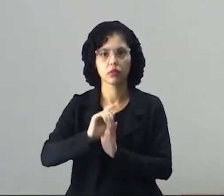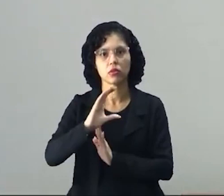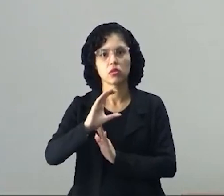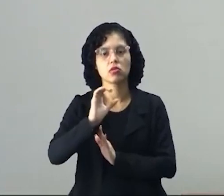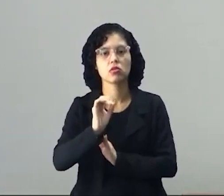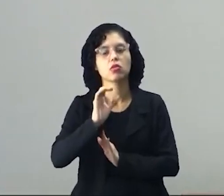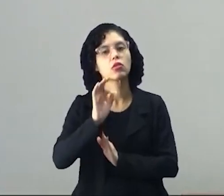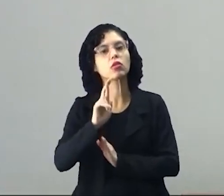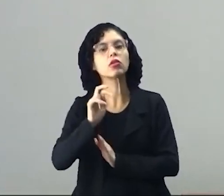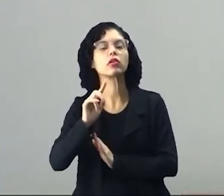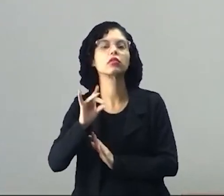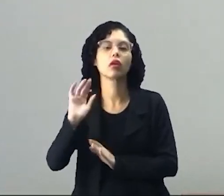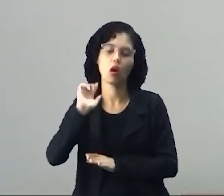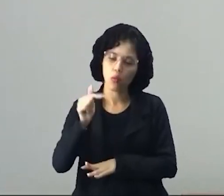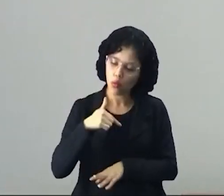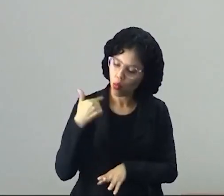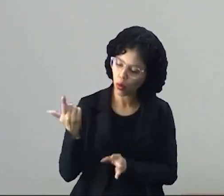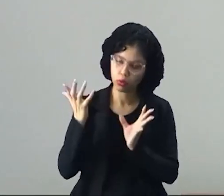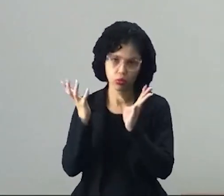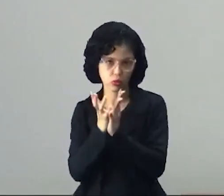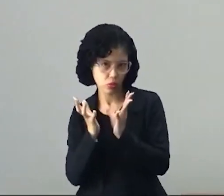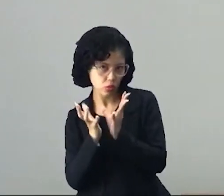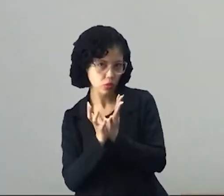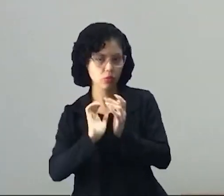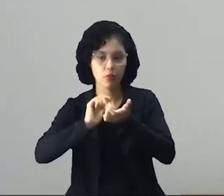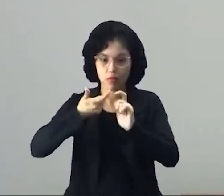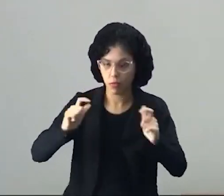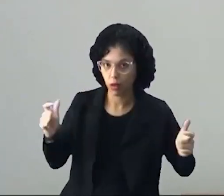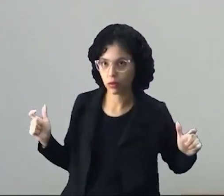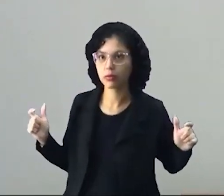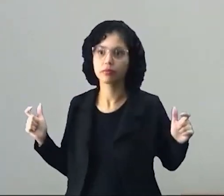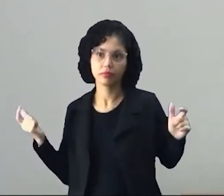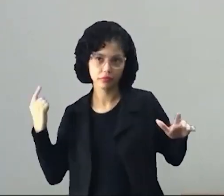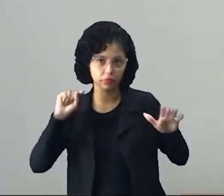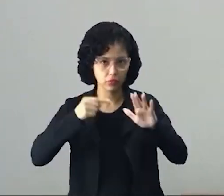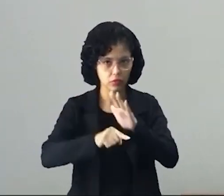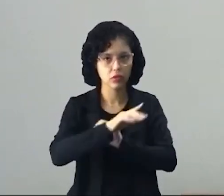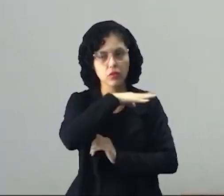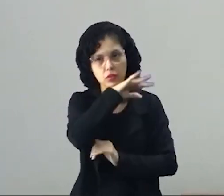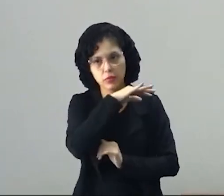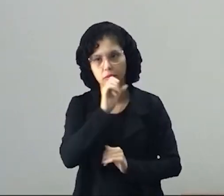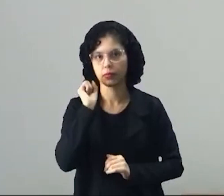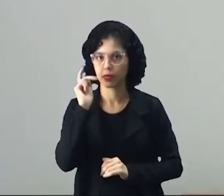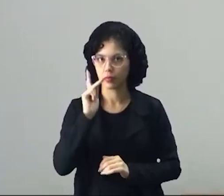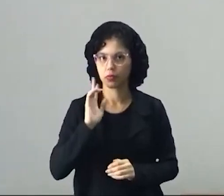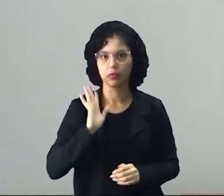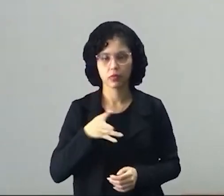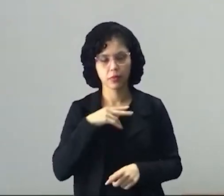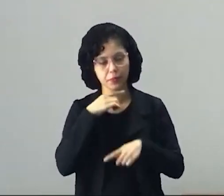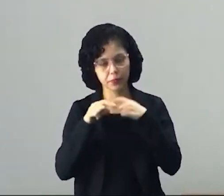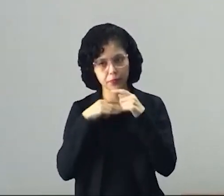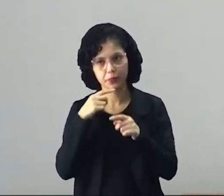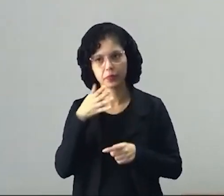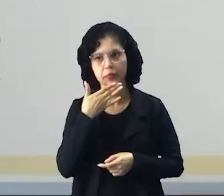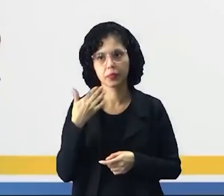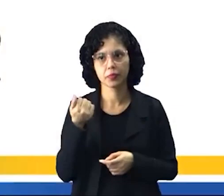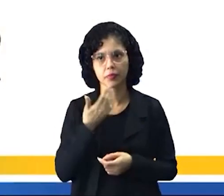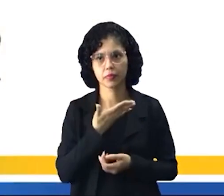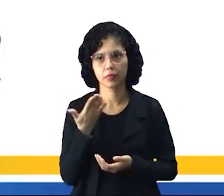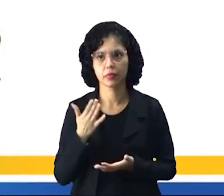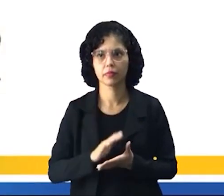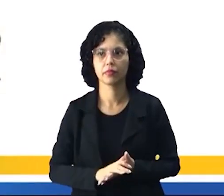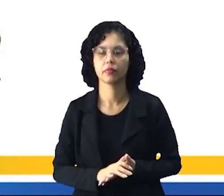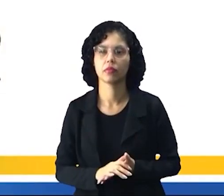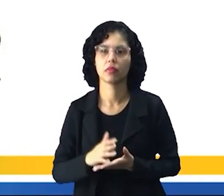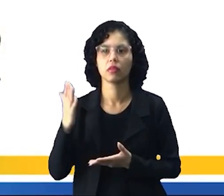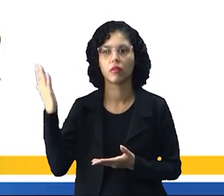que são os cordatos? São um outro grupo de organismo maior dentro dos animais, tudo bem? A gente já vai tirar essa dúvida aqui melhor para vocês.